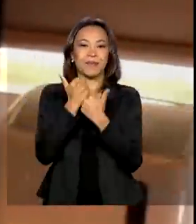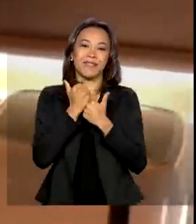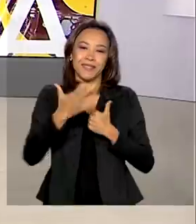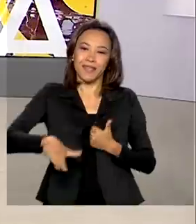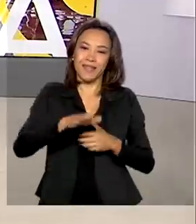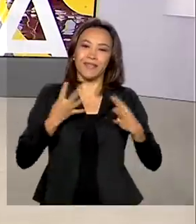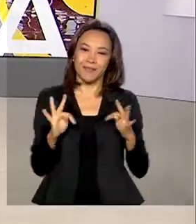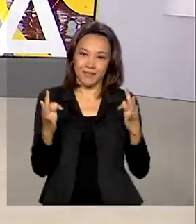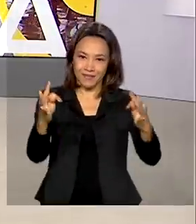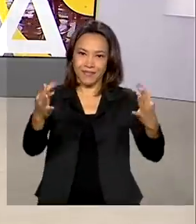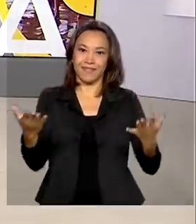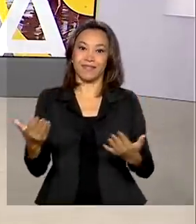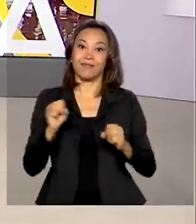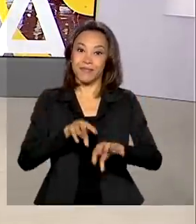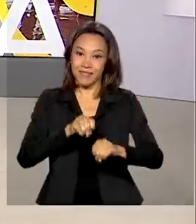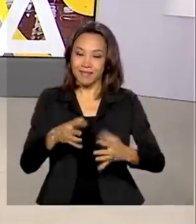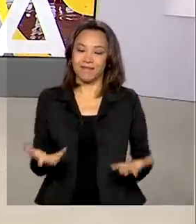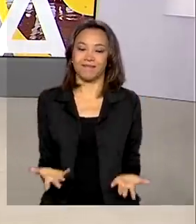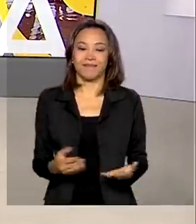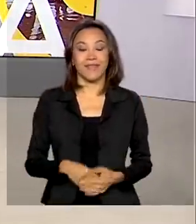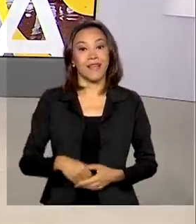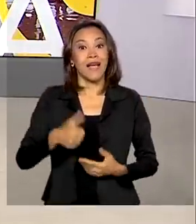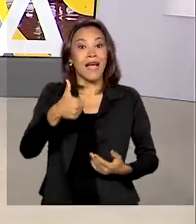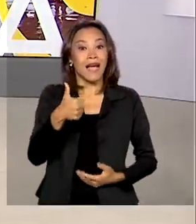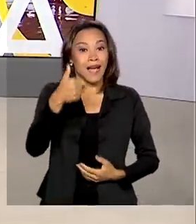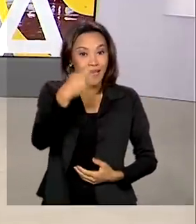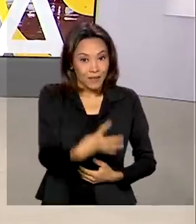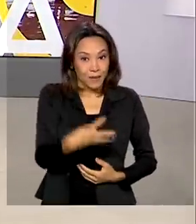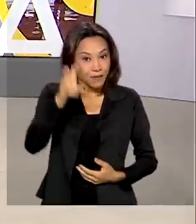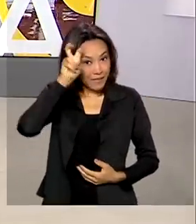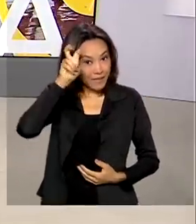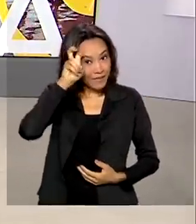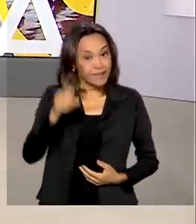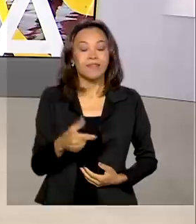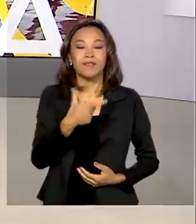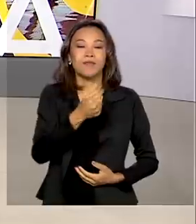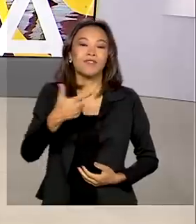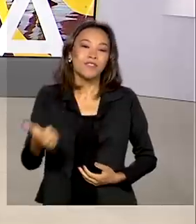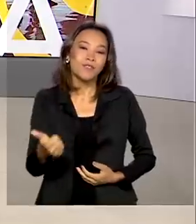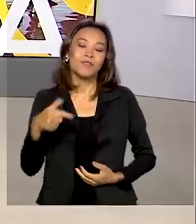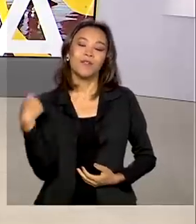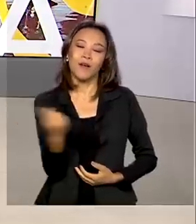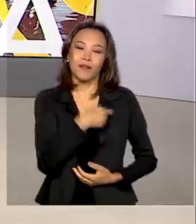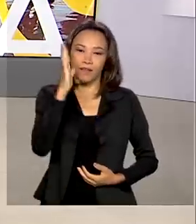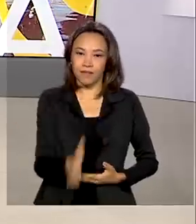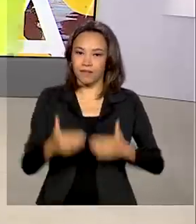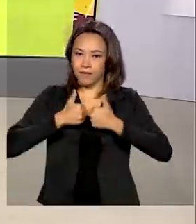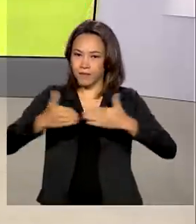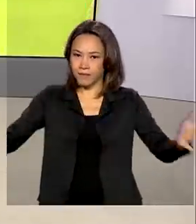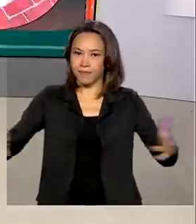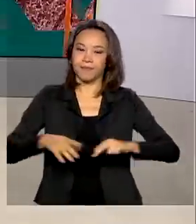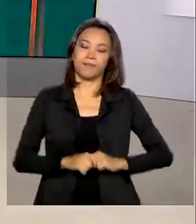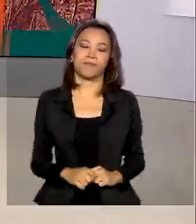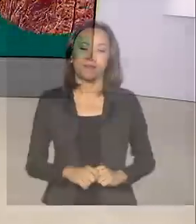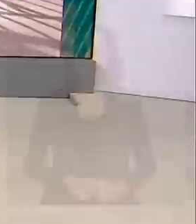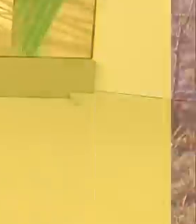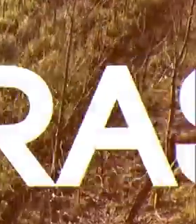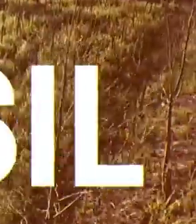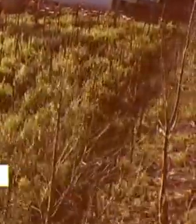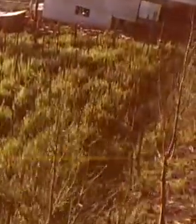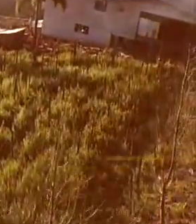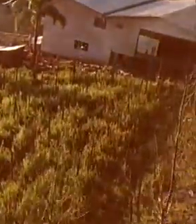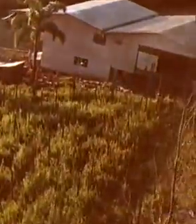educação quinta-feira Quatorze de Janeiro de 2021 o Brasil em dia já está no ar